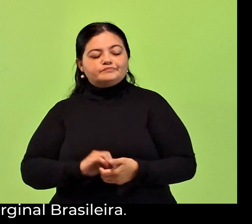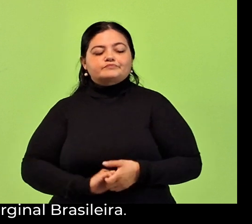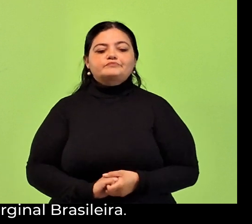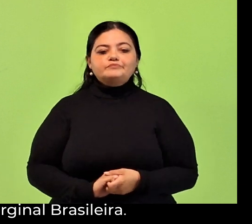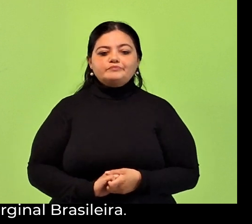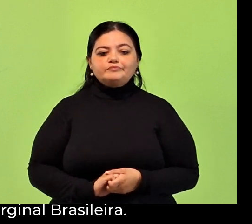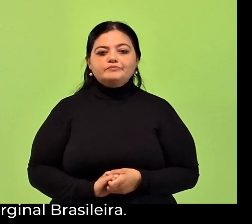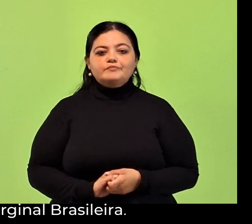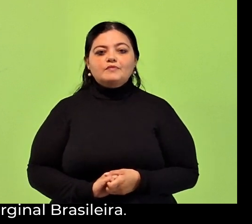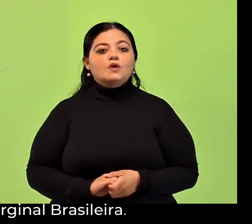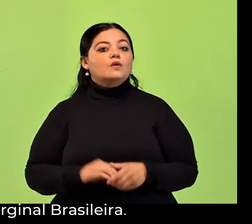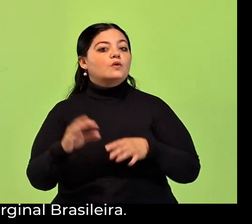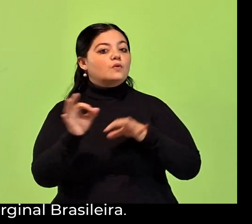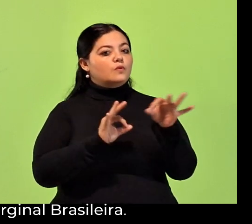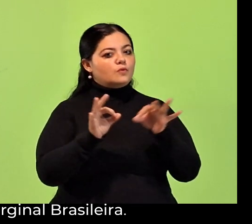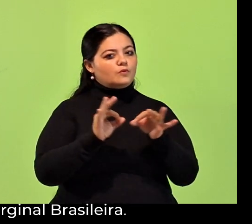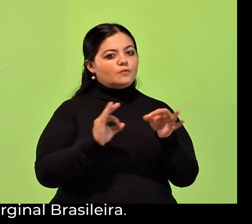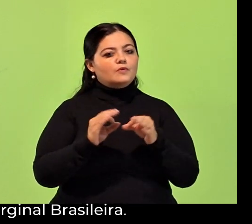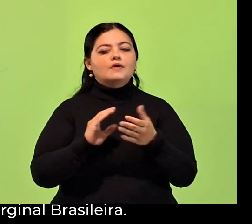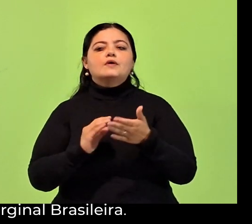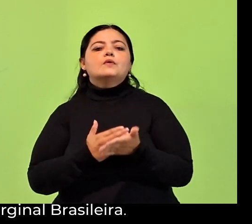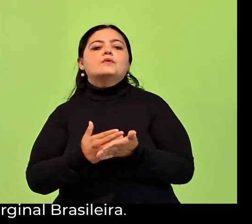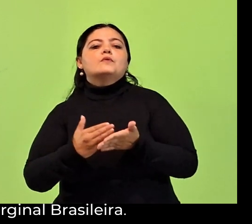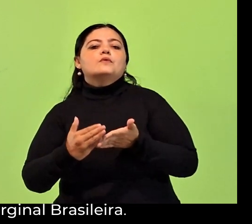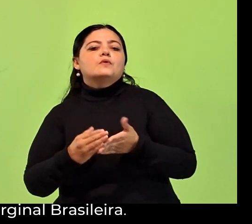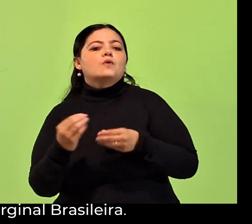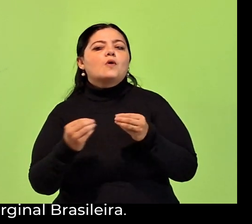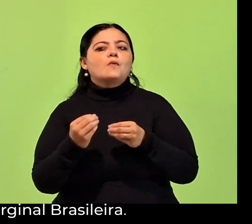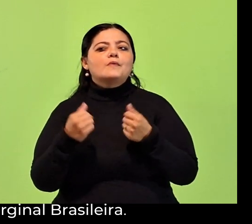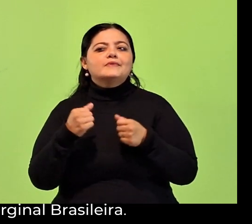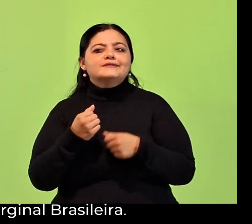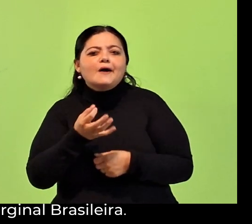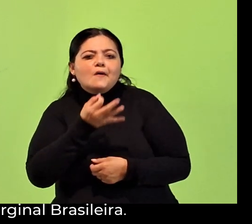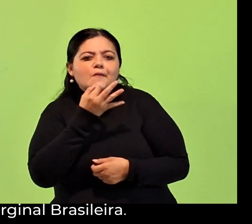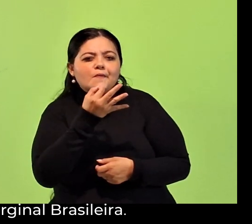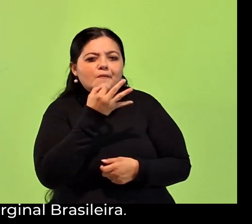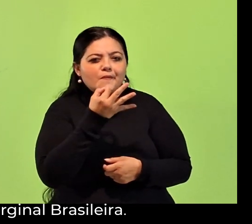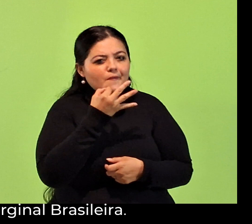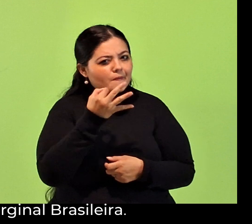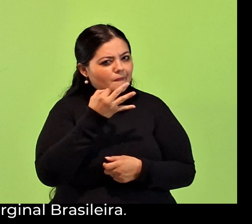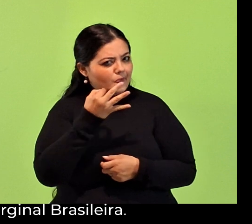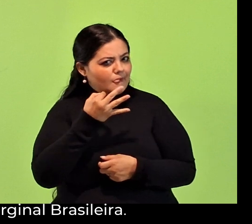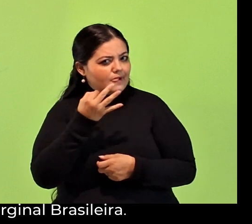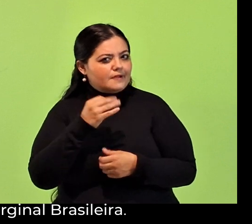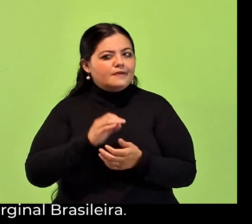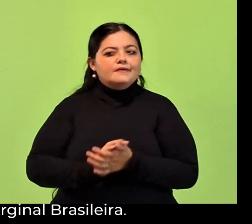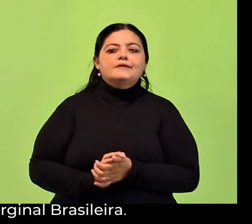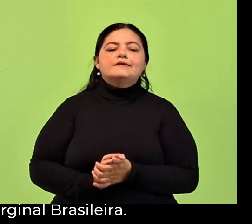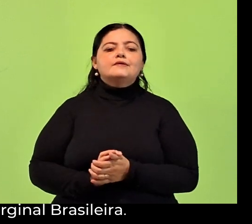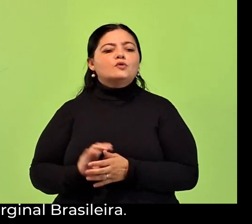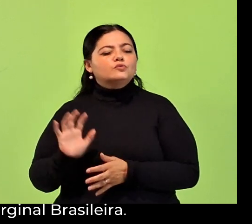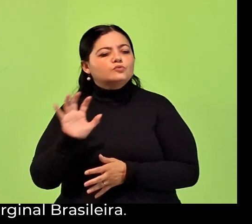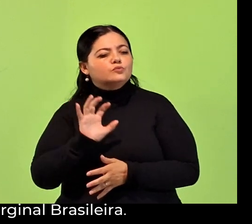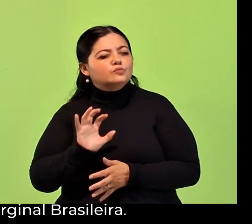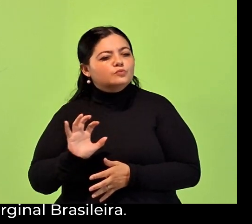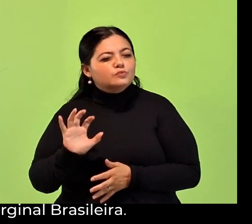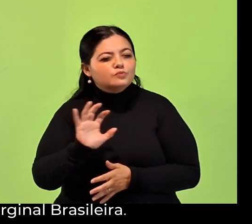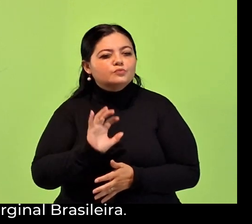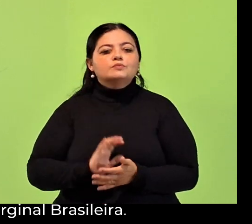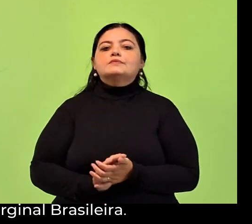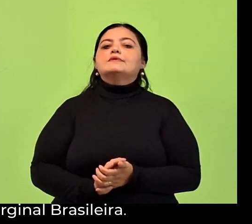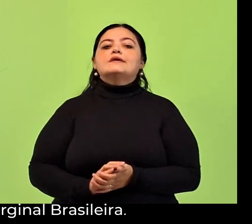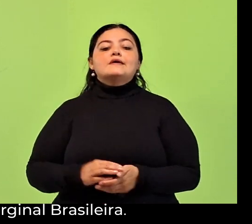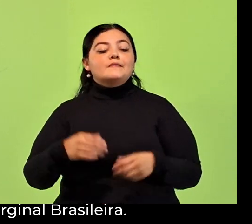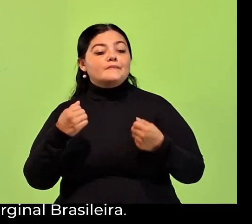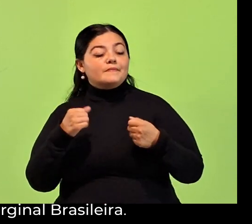abantesma.com.br/EAD. Esse projeto nasceu buscando lançar um olhar crítico aos pânicos coletivos difundidos no imaginário ocidental, ressaltando